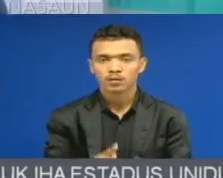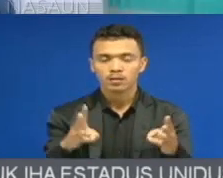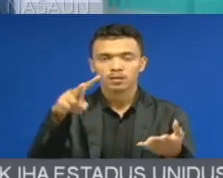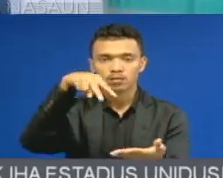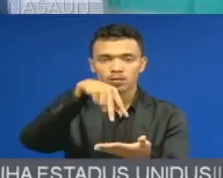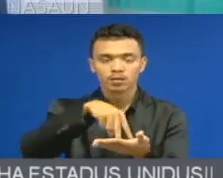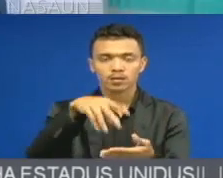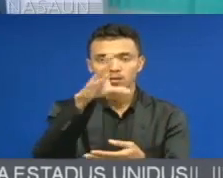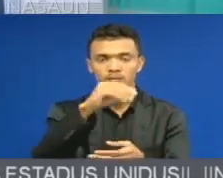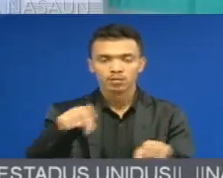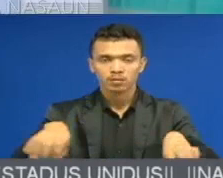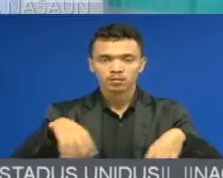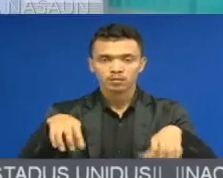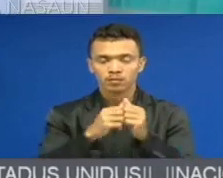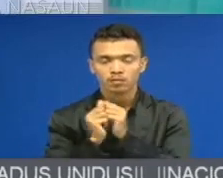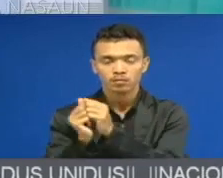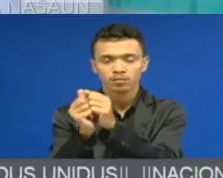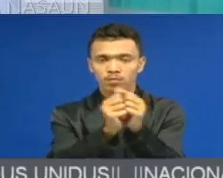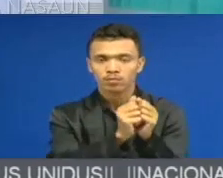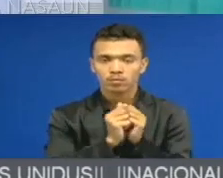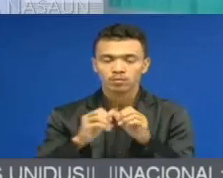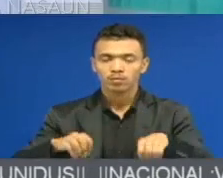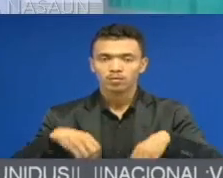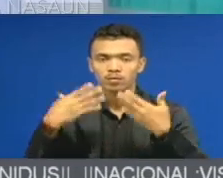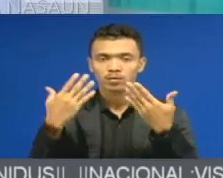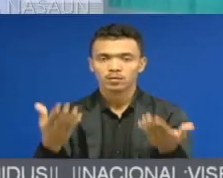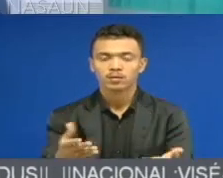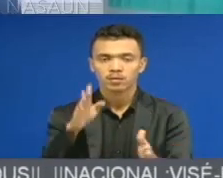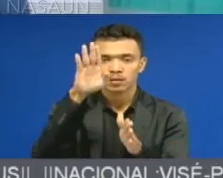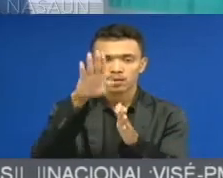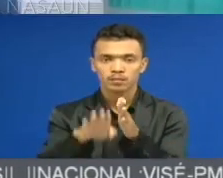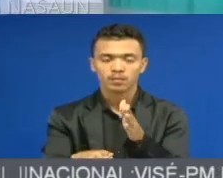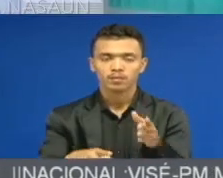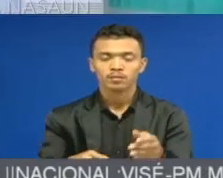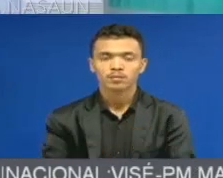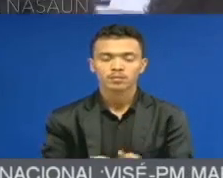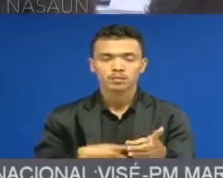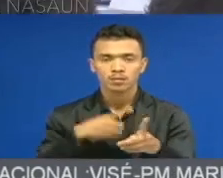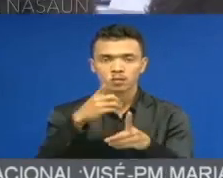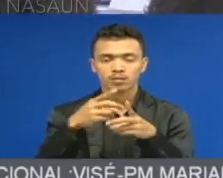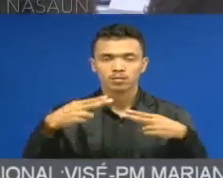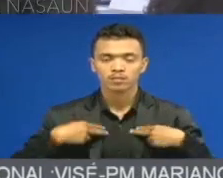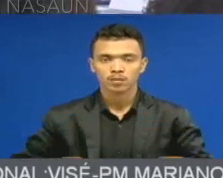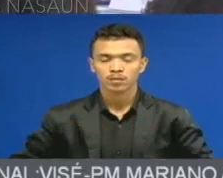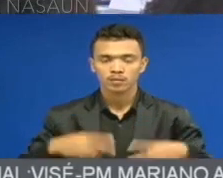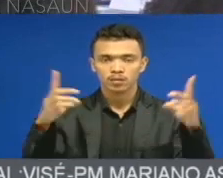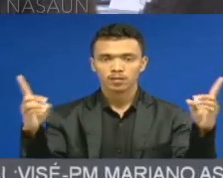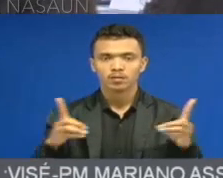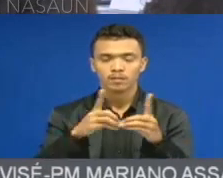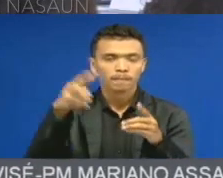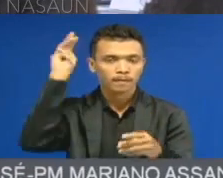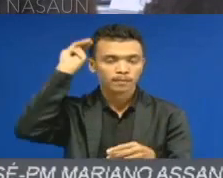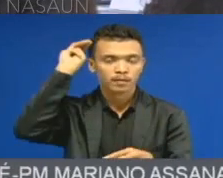servisu hamutuk ne insa atu anesa minimize violação de direitos humanos nebe akontese. Ministro de Direitos